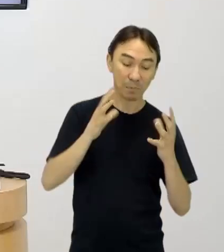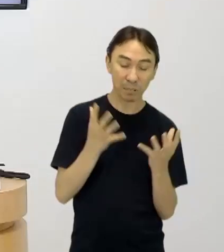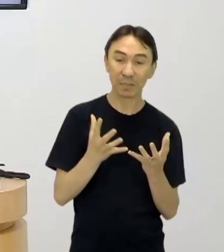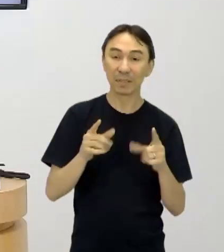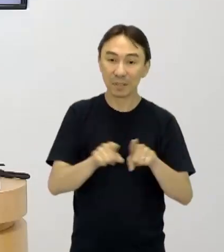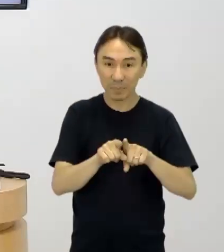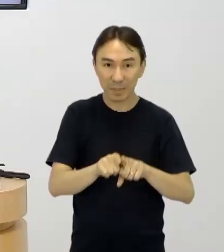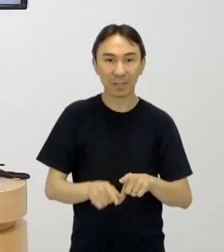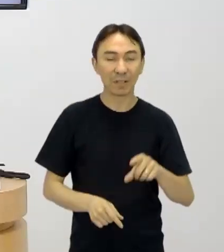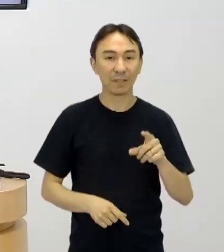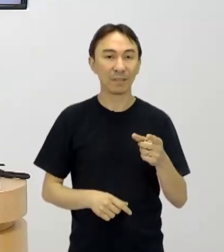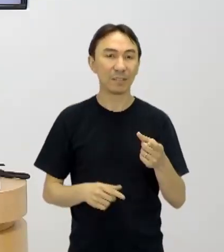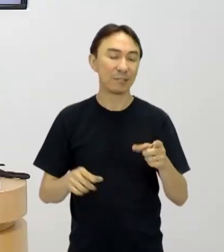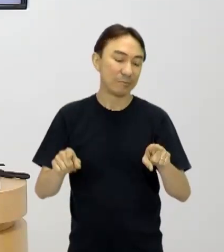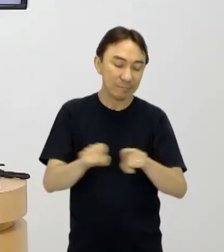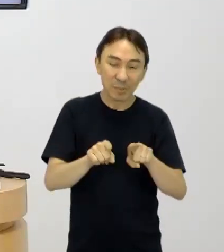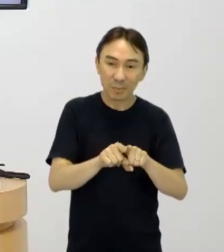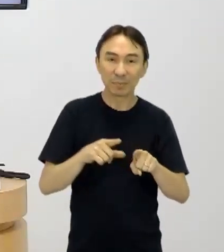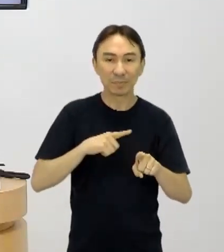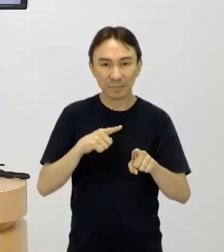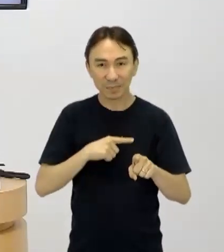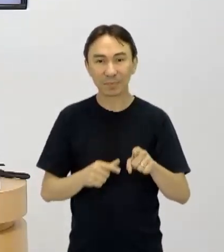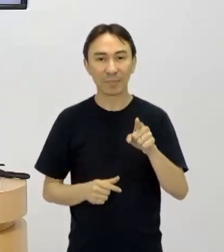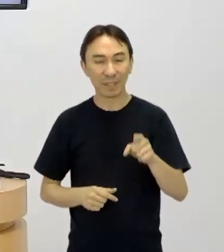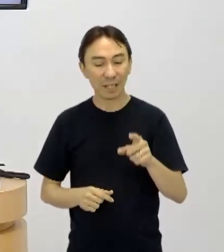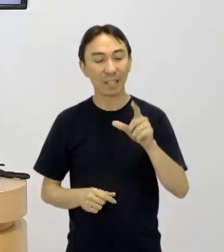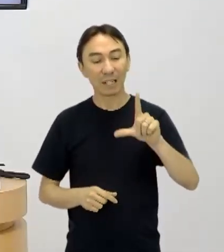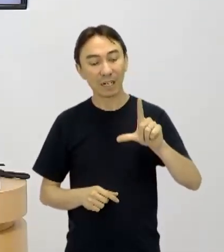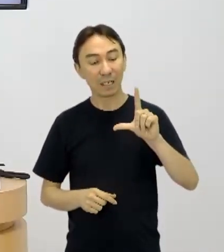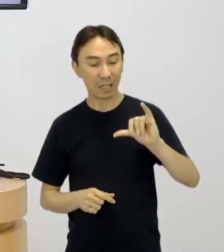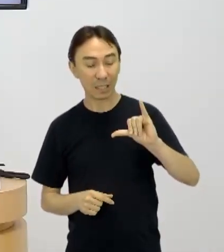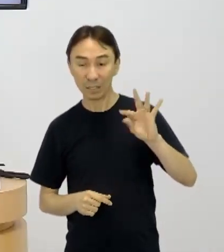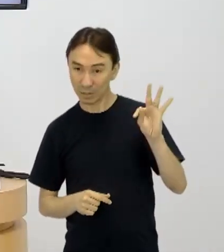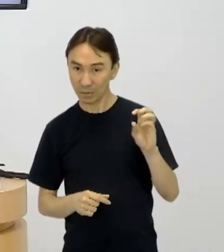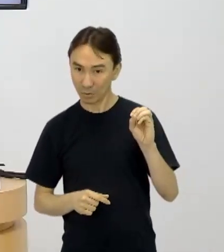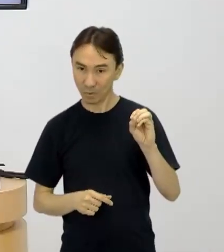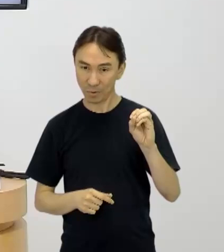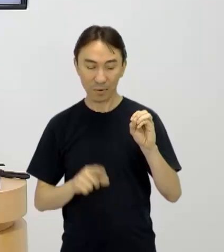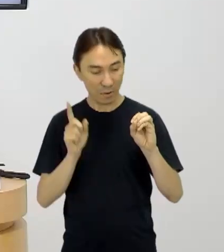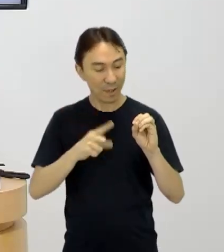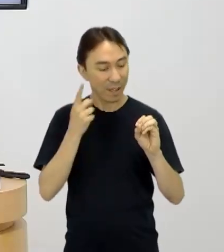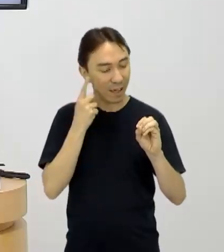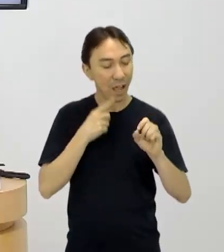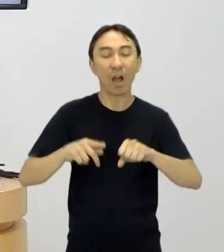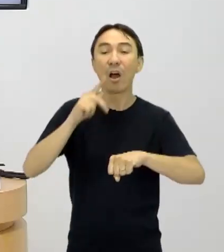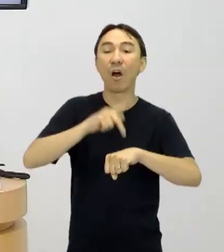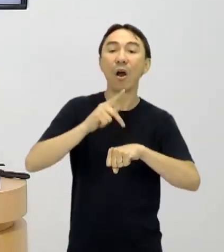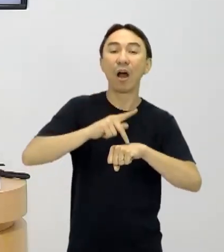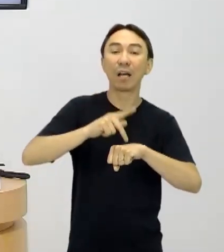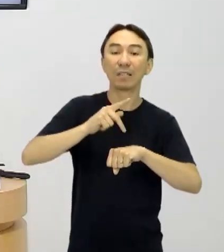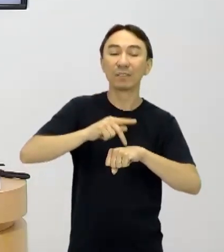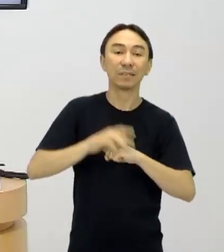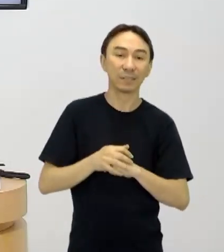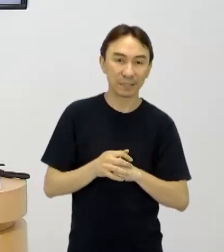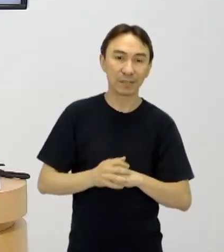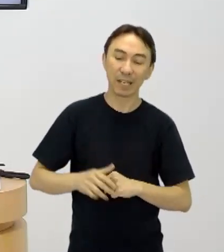também atmosfera, então, também, né? Atmosfera quer dizer a esfera com o ar, gases, né, com os gases. Muito